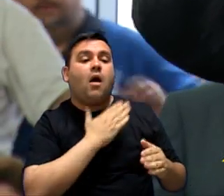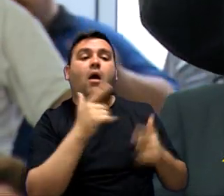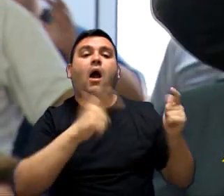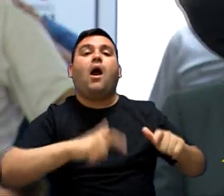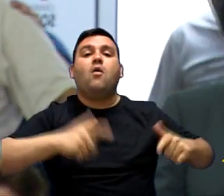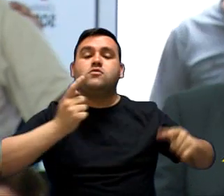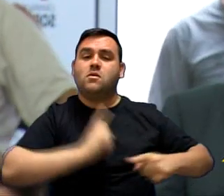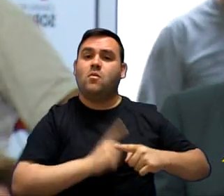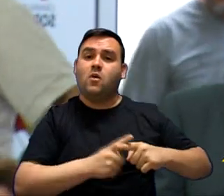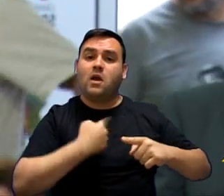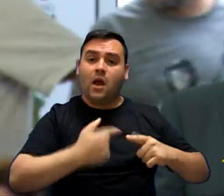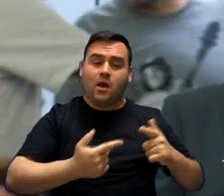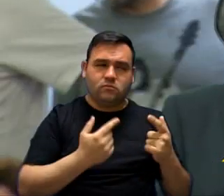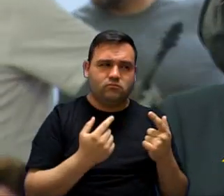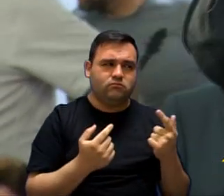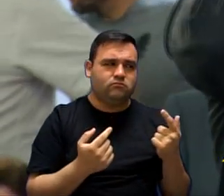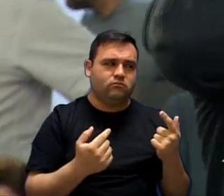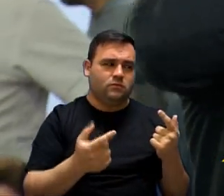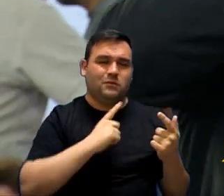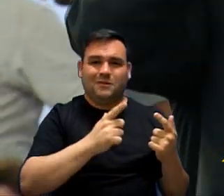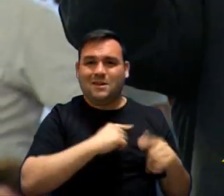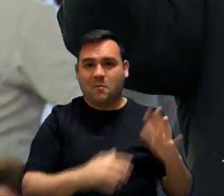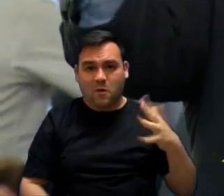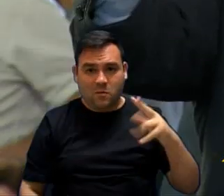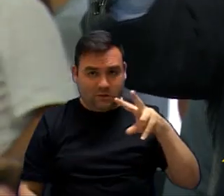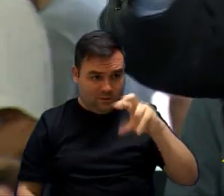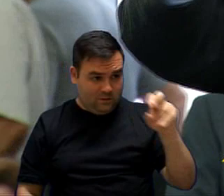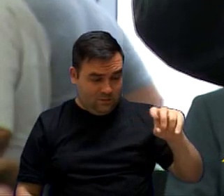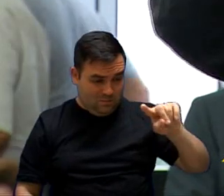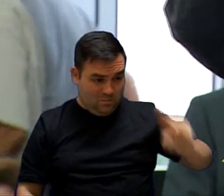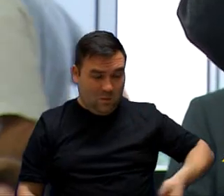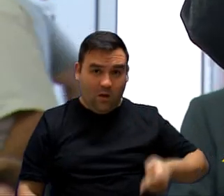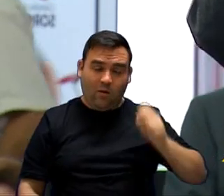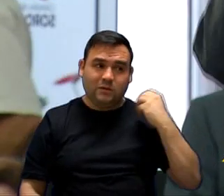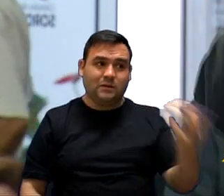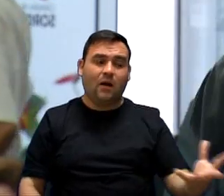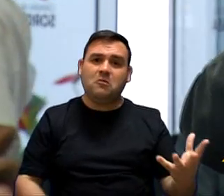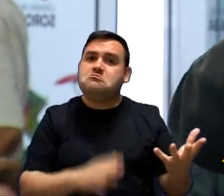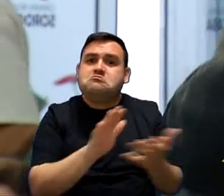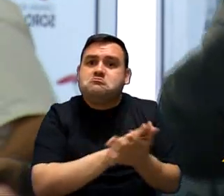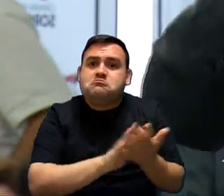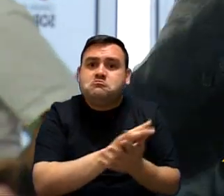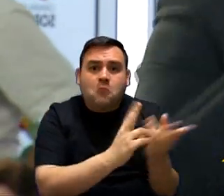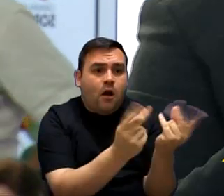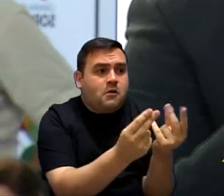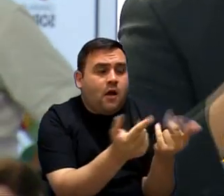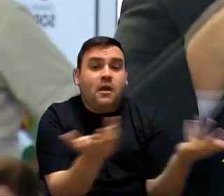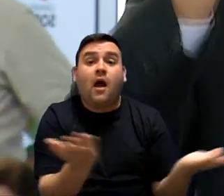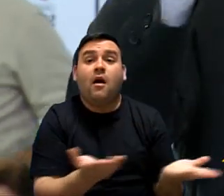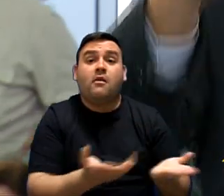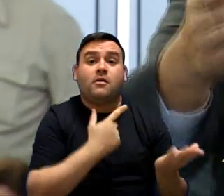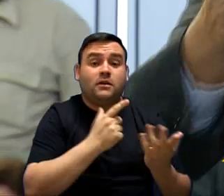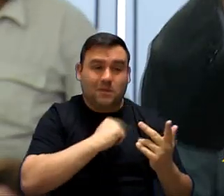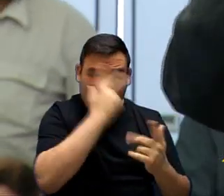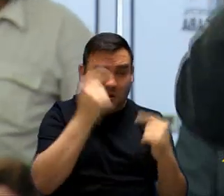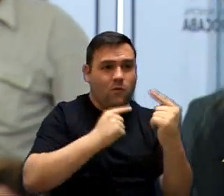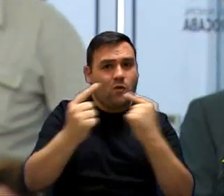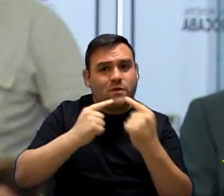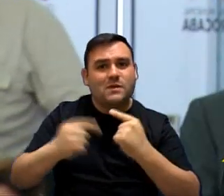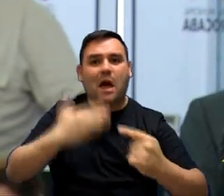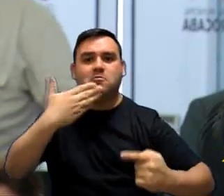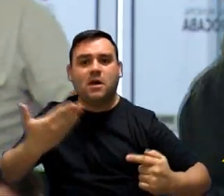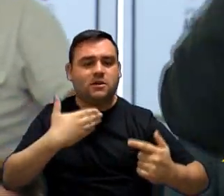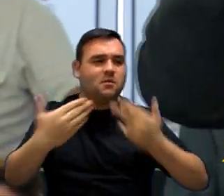público. Porque eu mandei quase 500 mil para obras e até agora nada. Aí chega nessa época, eles vêm conversar, vêm